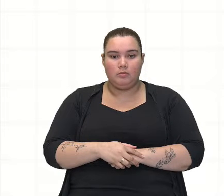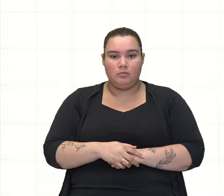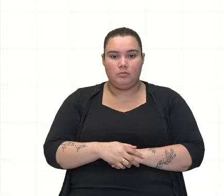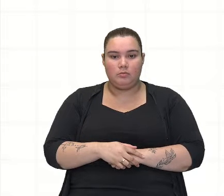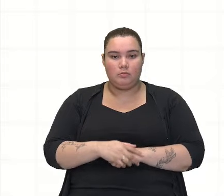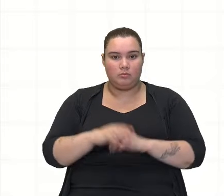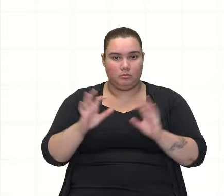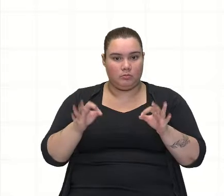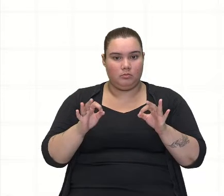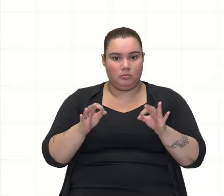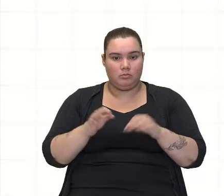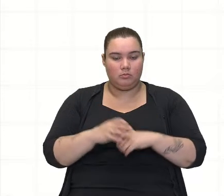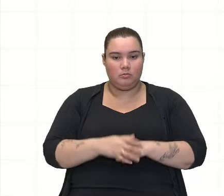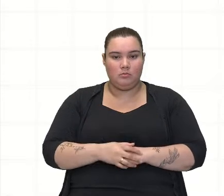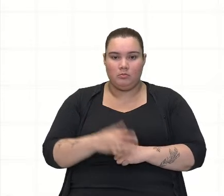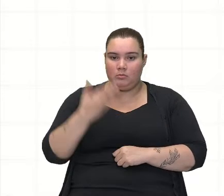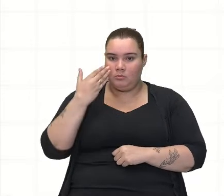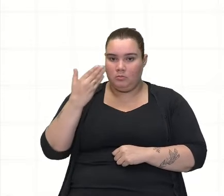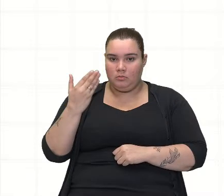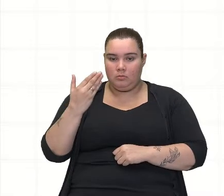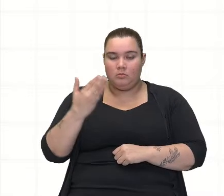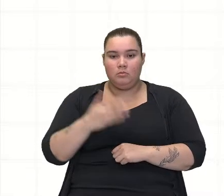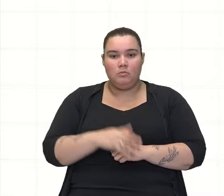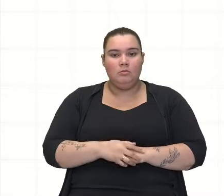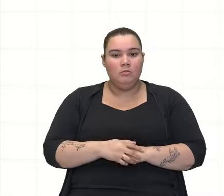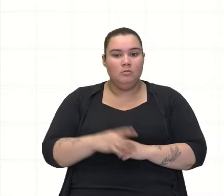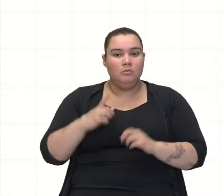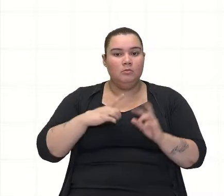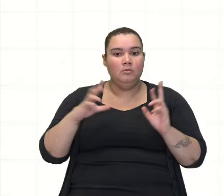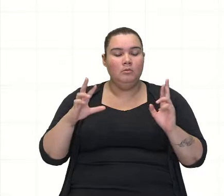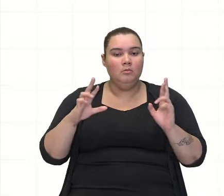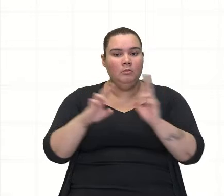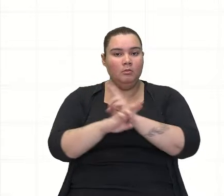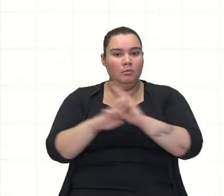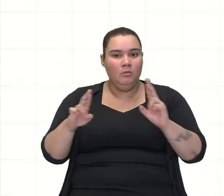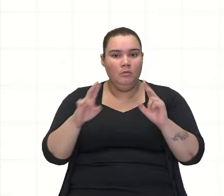Tá? Olha o que aconteceu aqui. Em relação, né,